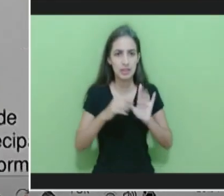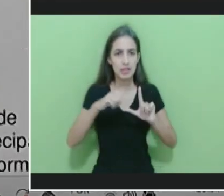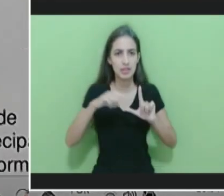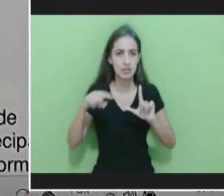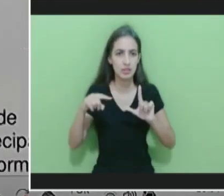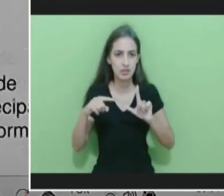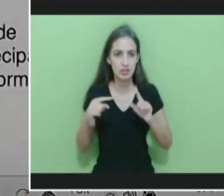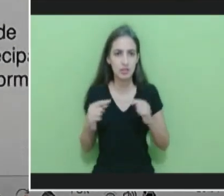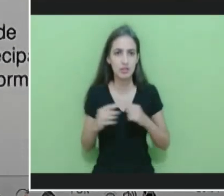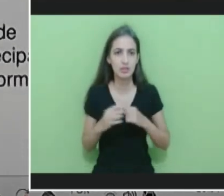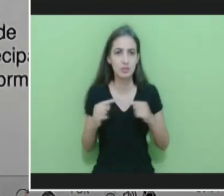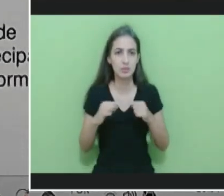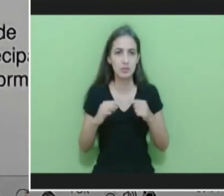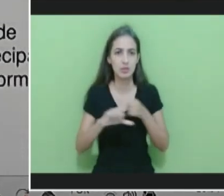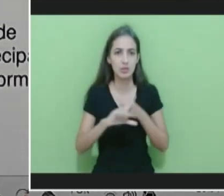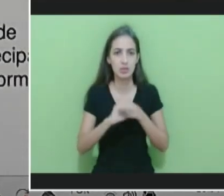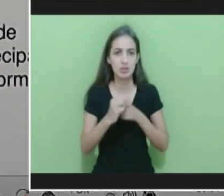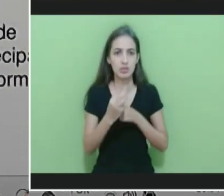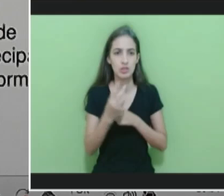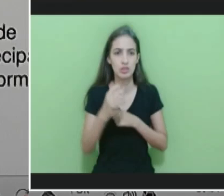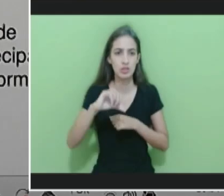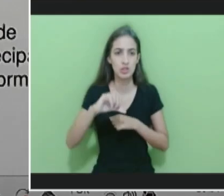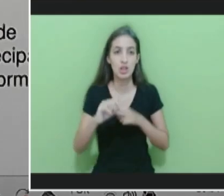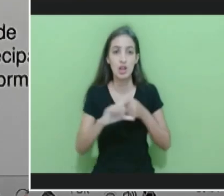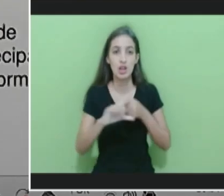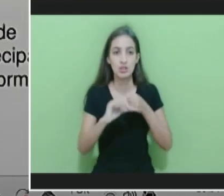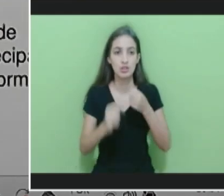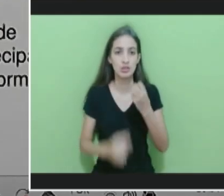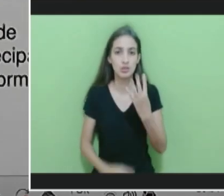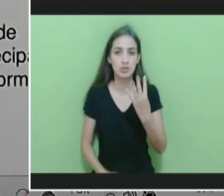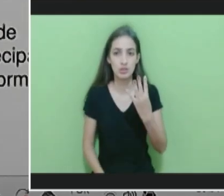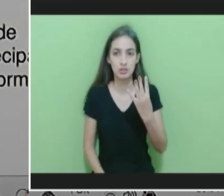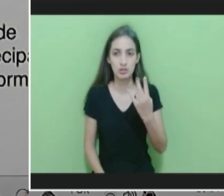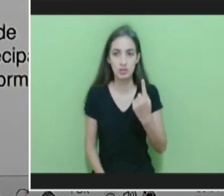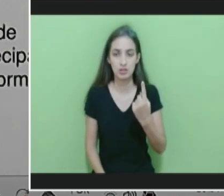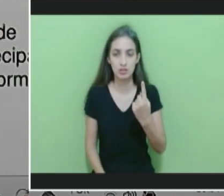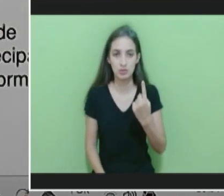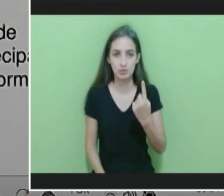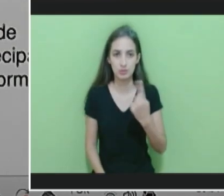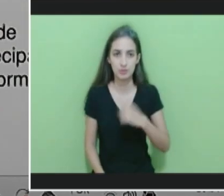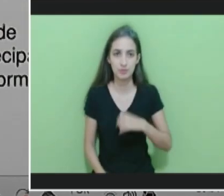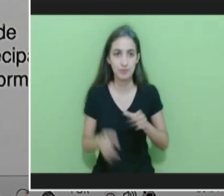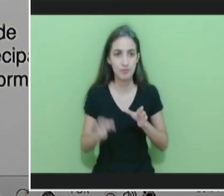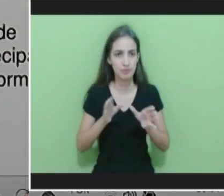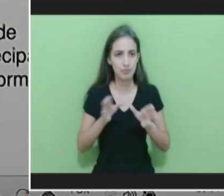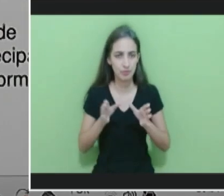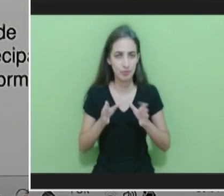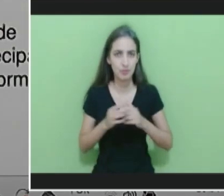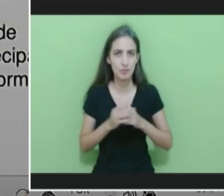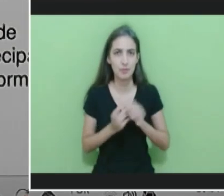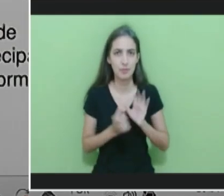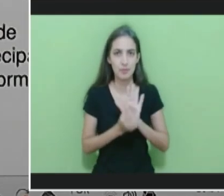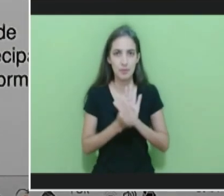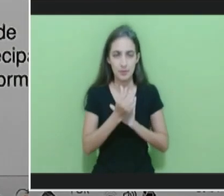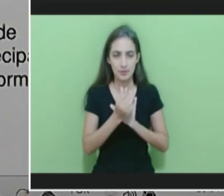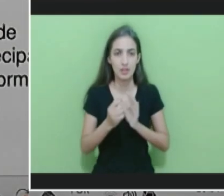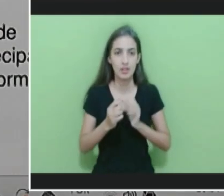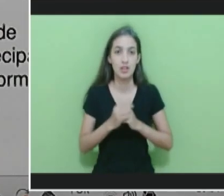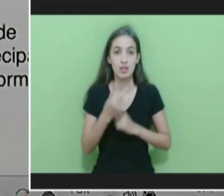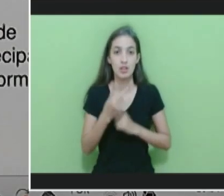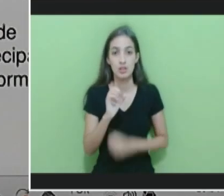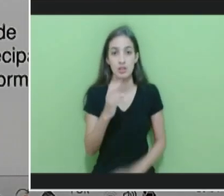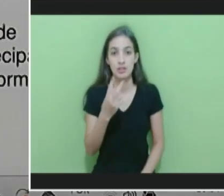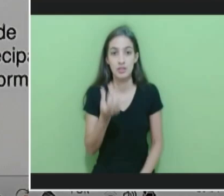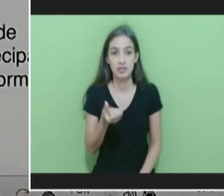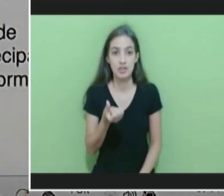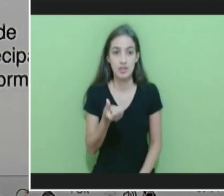39. Artigo 41. Durante a execução orçamentária de 2026, o Poder Executivo Municipal, autorizado por lei,